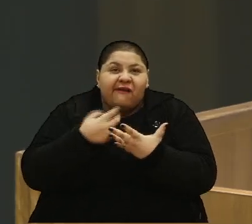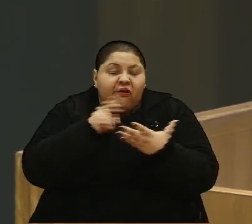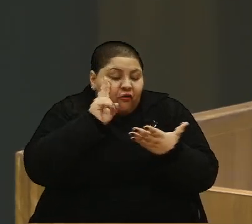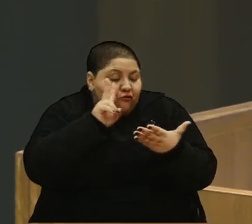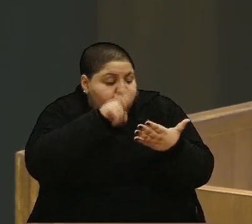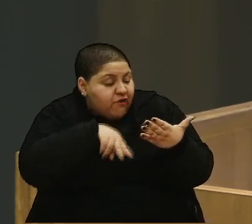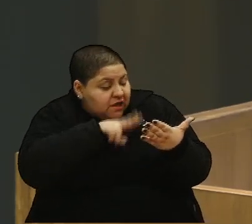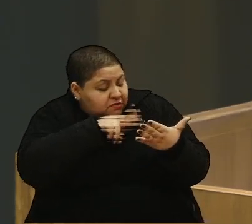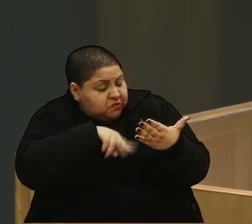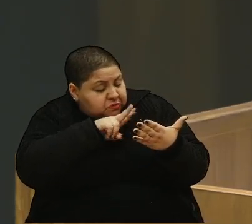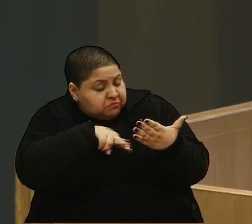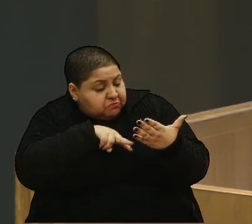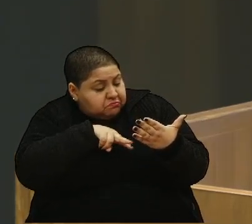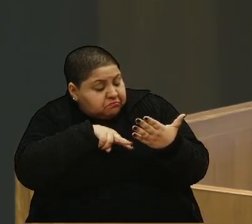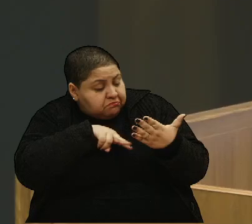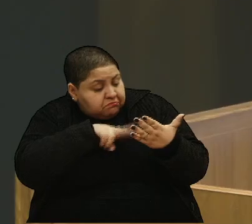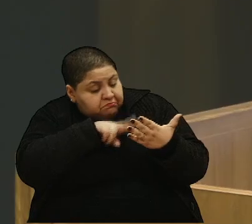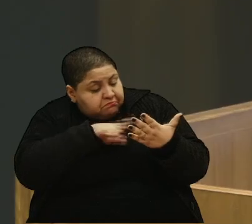aquele